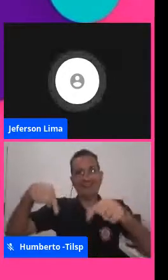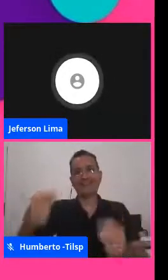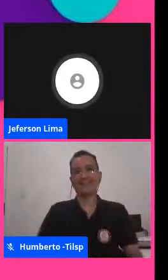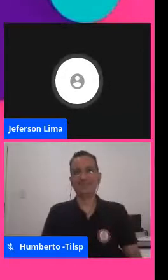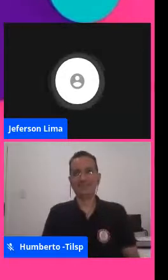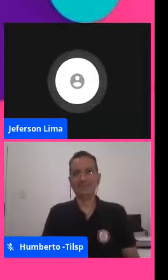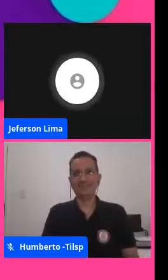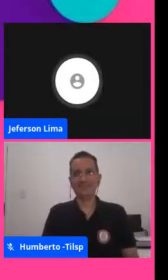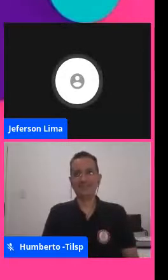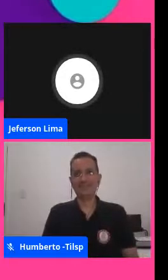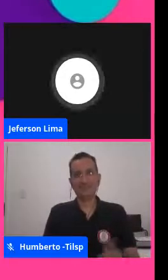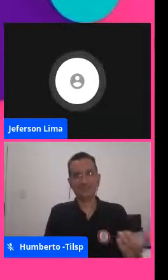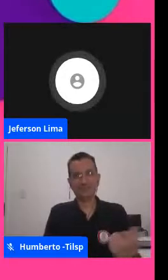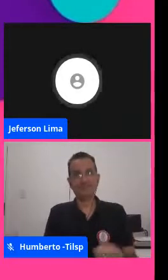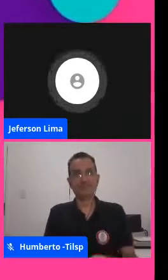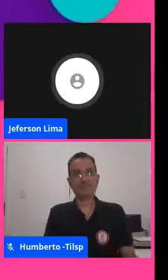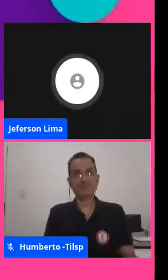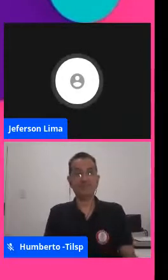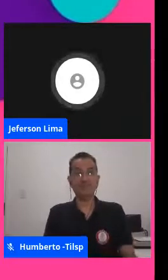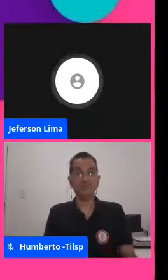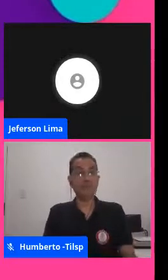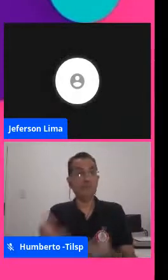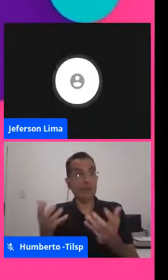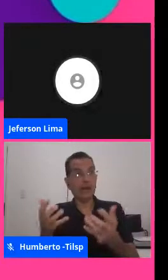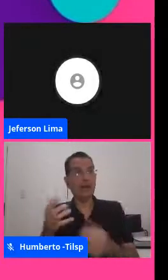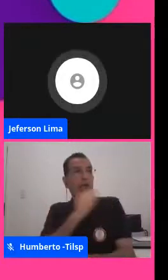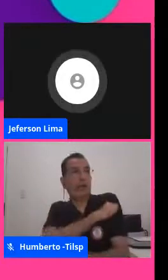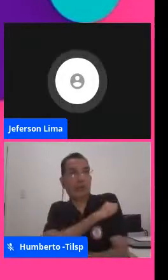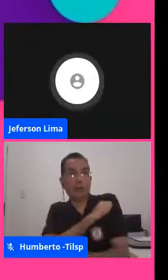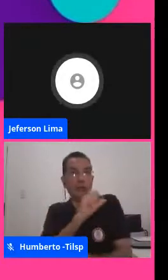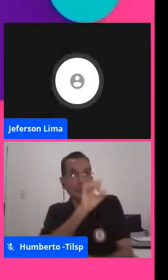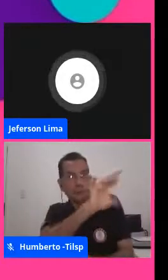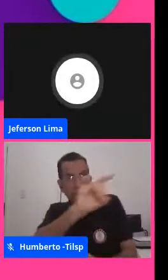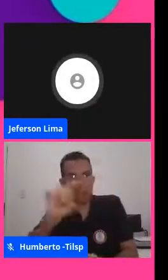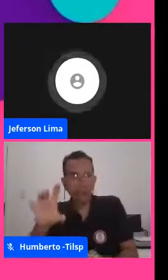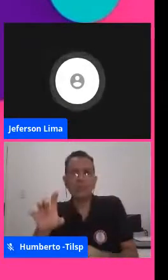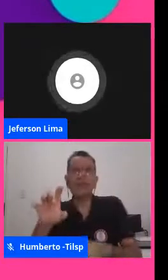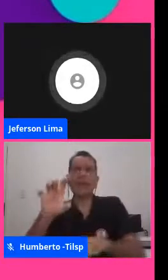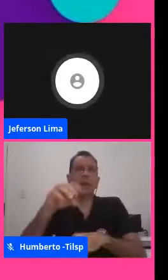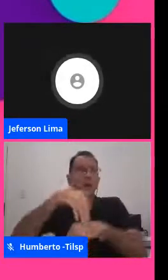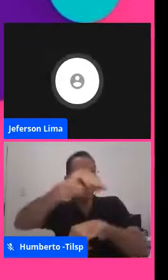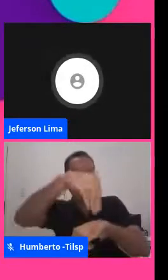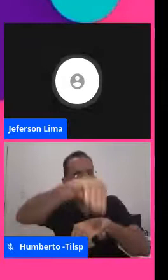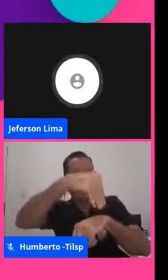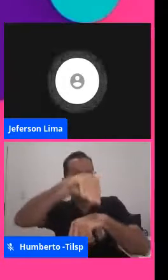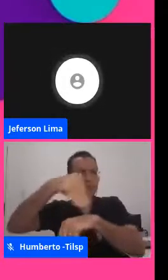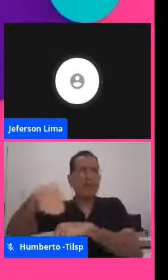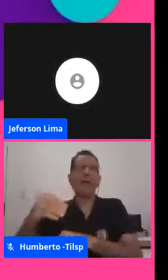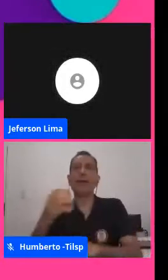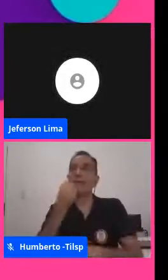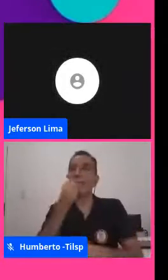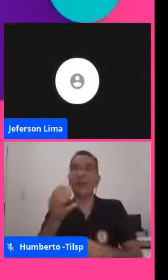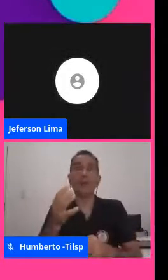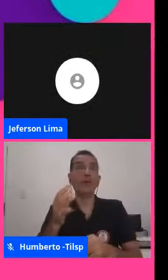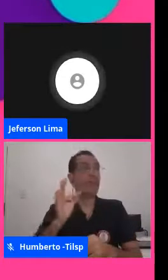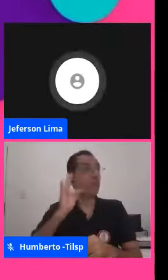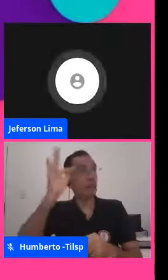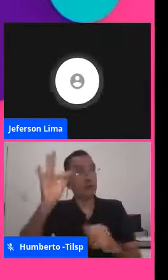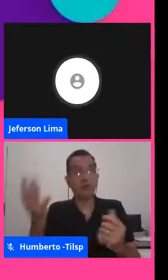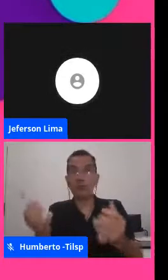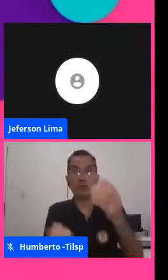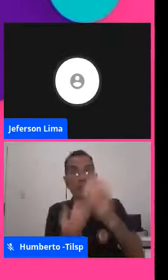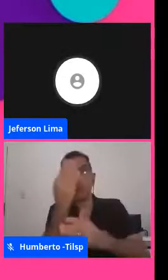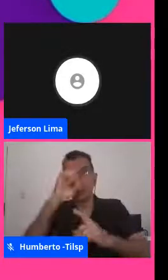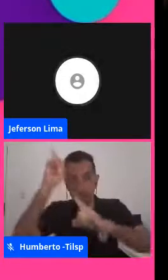que esses alunos aí, eles peguem esse conteúdo, né, eles começam a fazer produtos, vender para pessoas próximas e por aí vai.